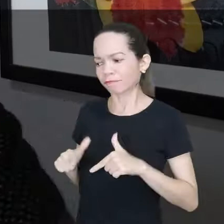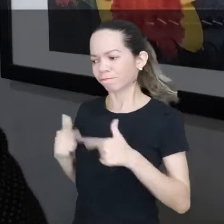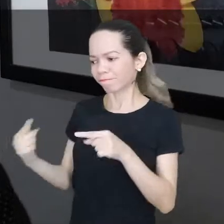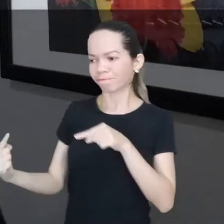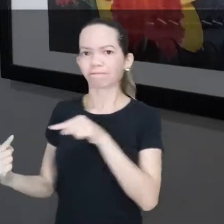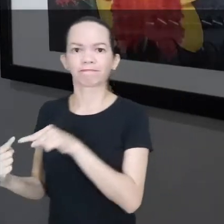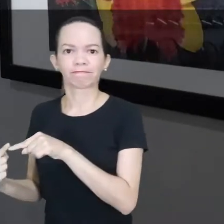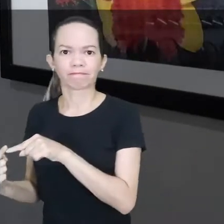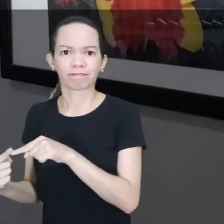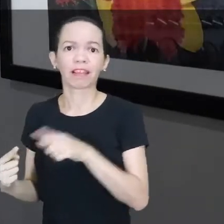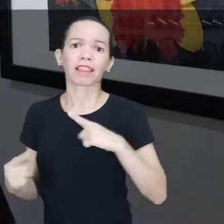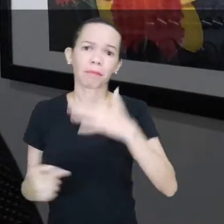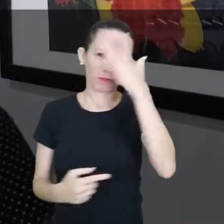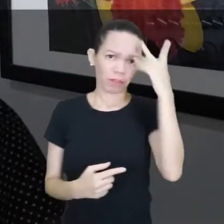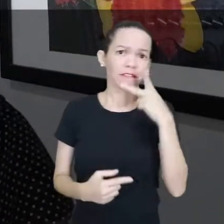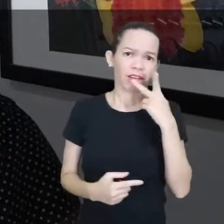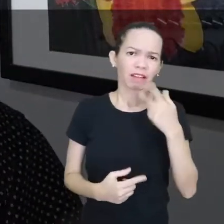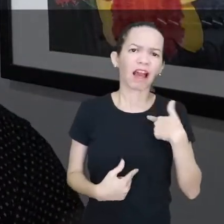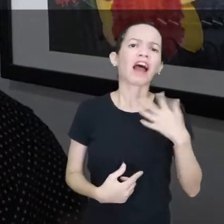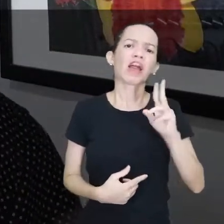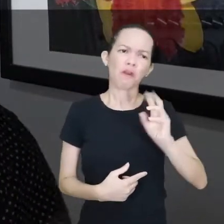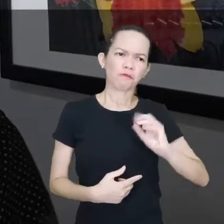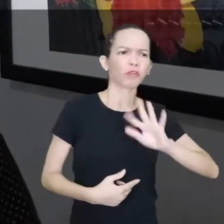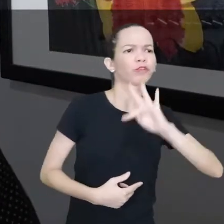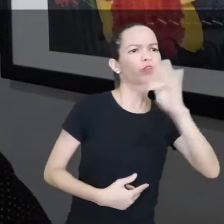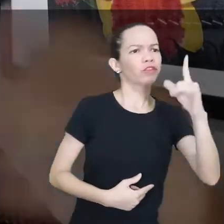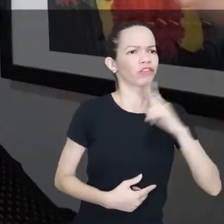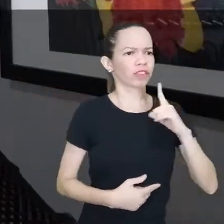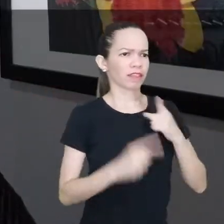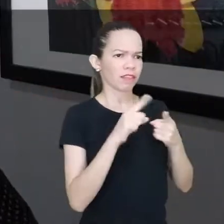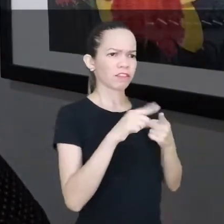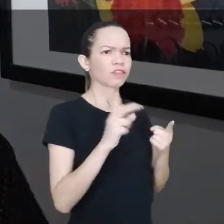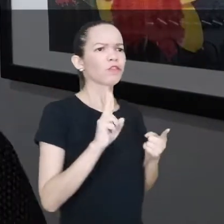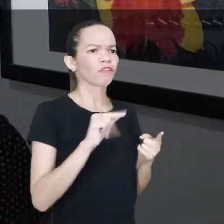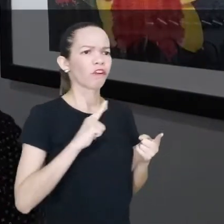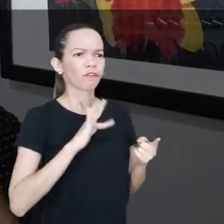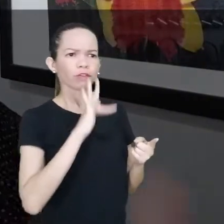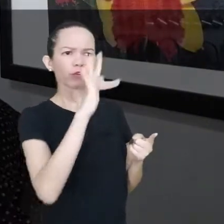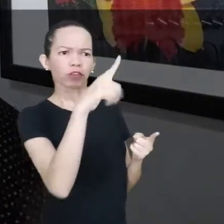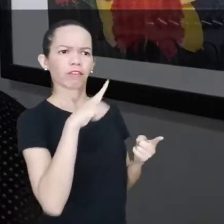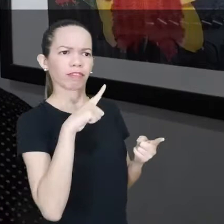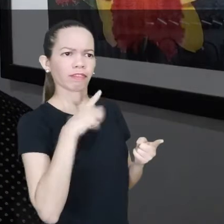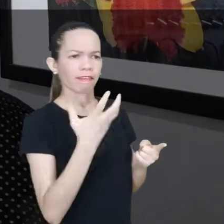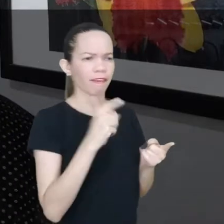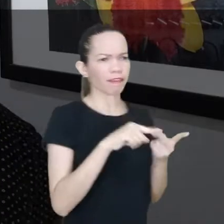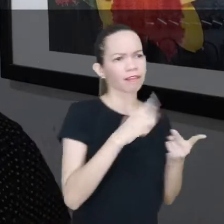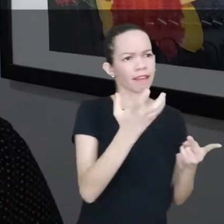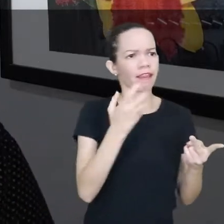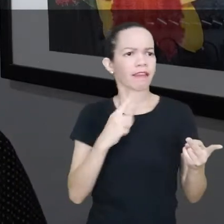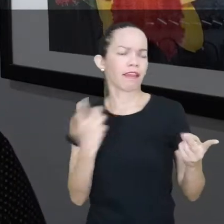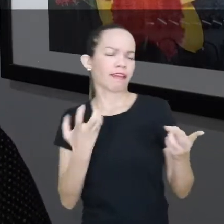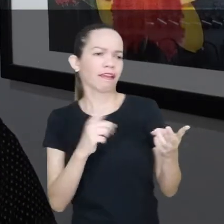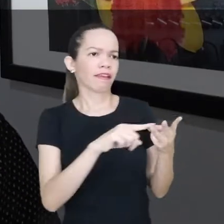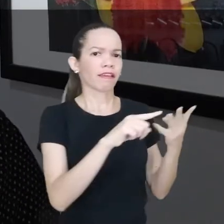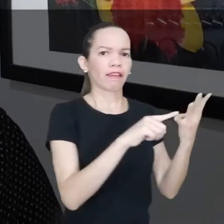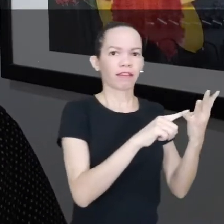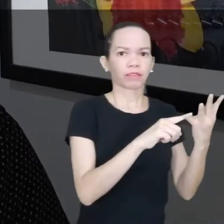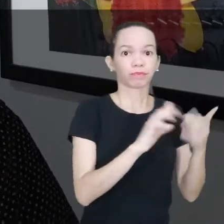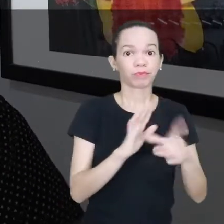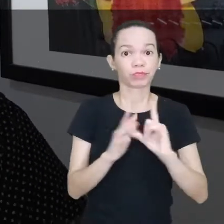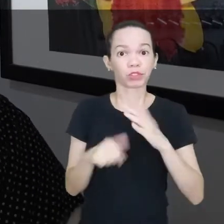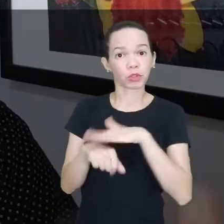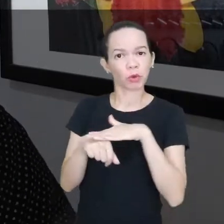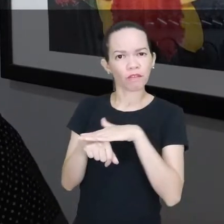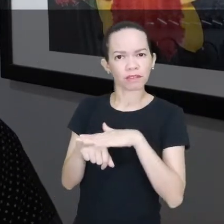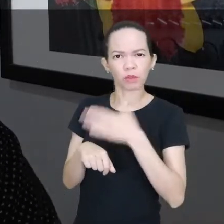vou ter isso, eu vou ter aquilo, eu vou conquistar isso, eu vou ter aquilo outro. E uma vez eu conversava com um jovem sobre isso, e